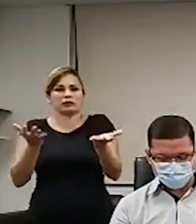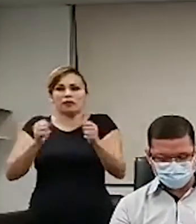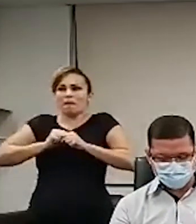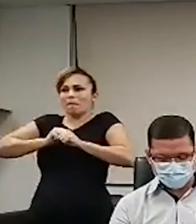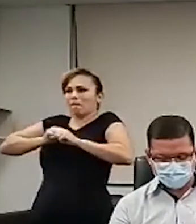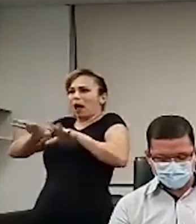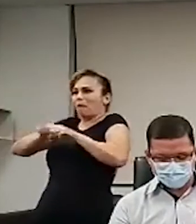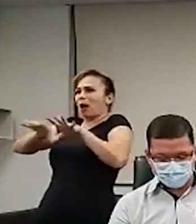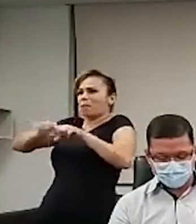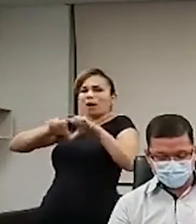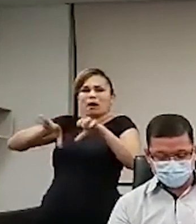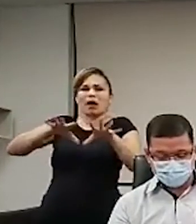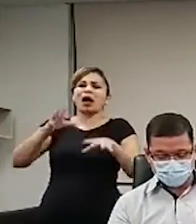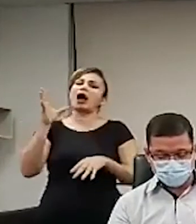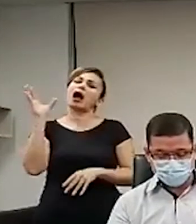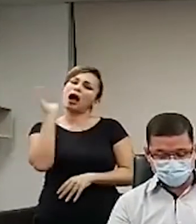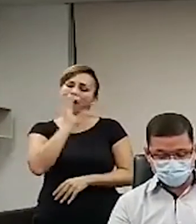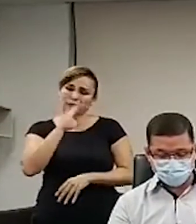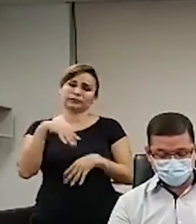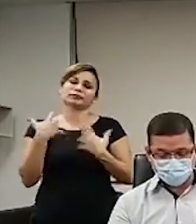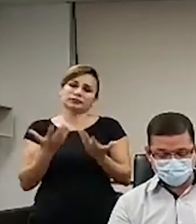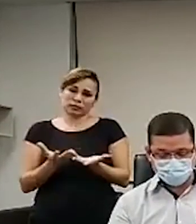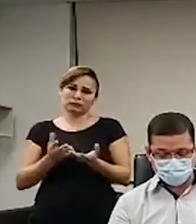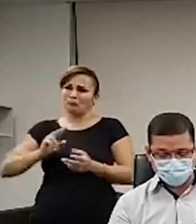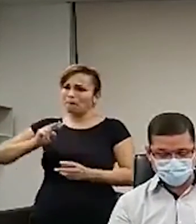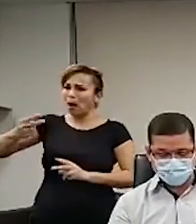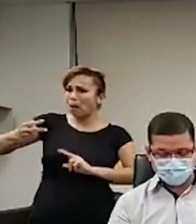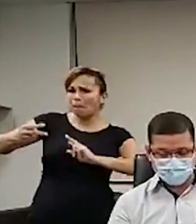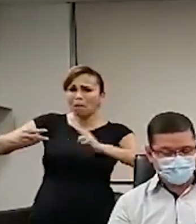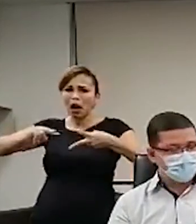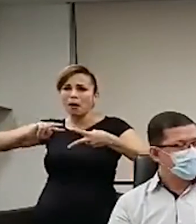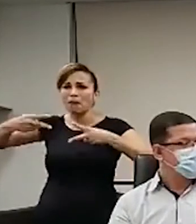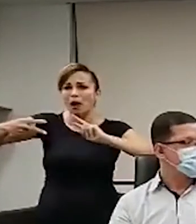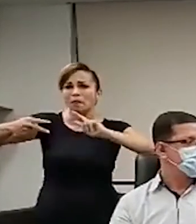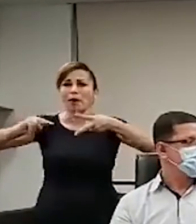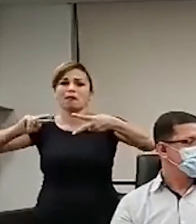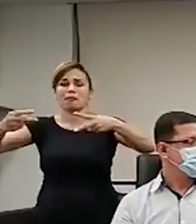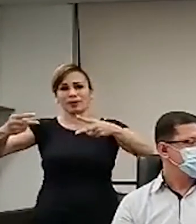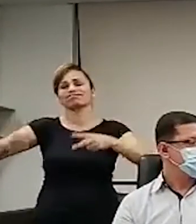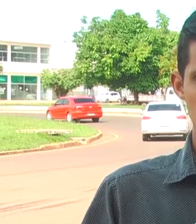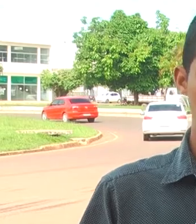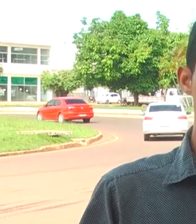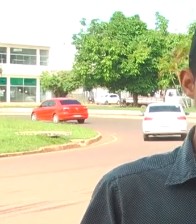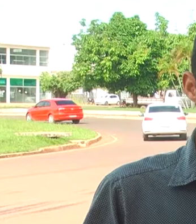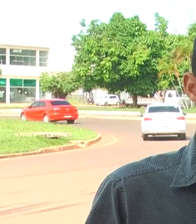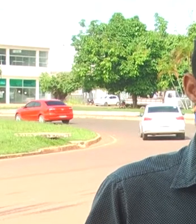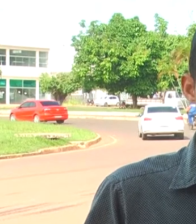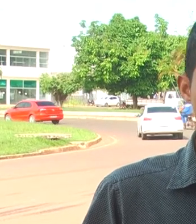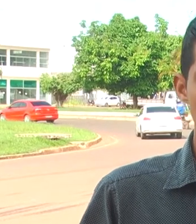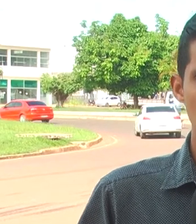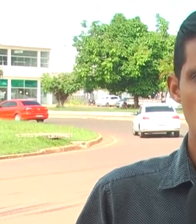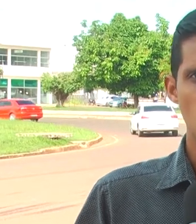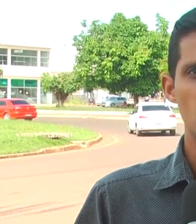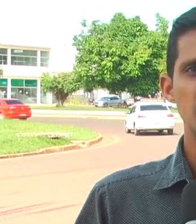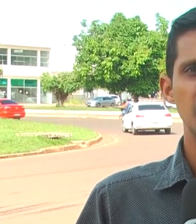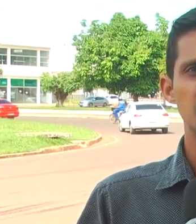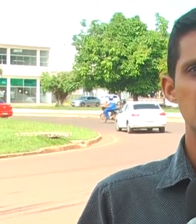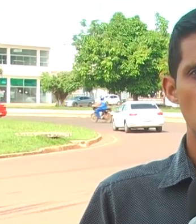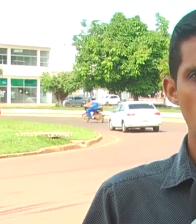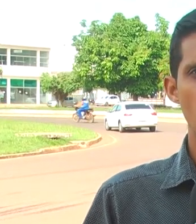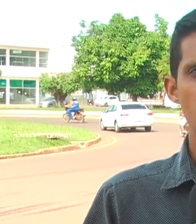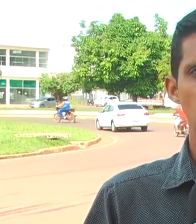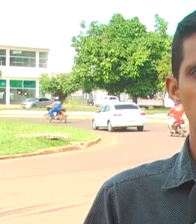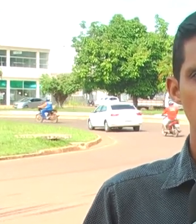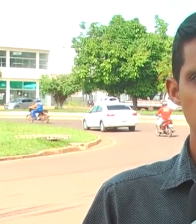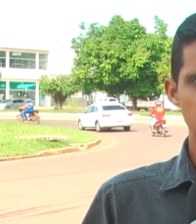aparentam sintomas, que acabam passando para as pessoas mais idosas, que são os que mais sofrem com essa doença. Segundo o governador, o presidente